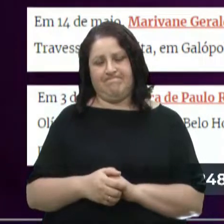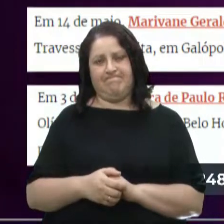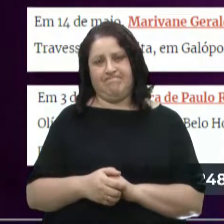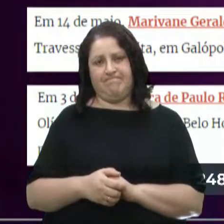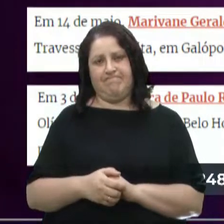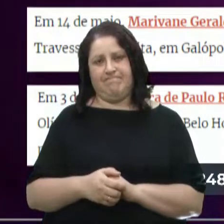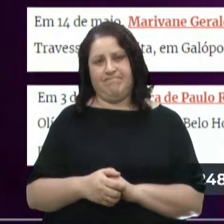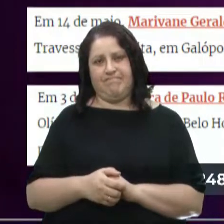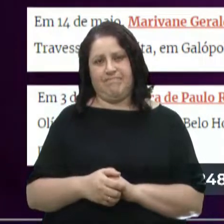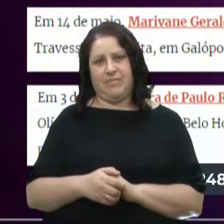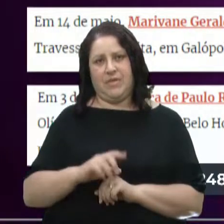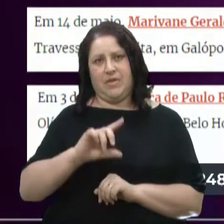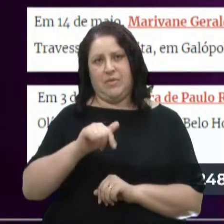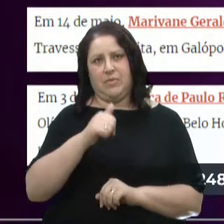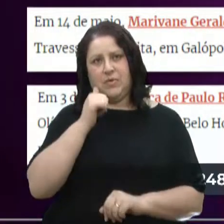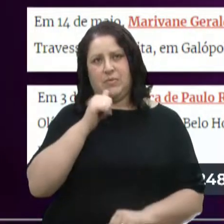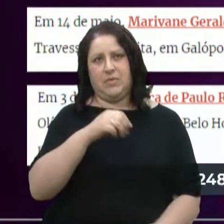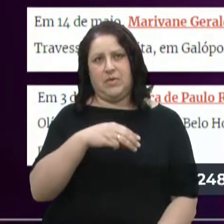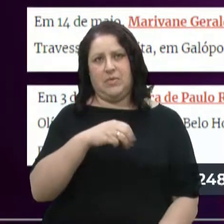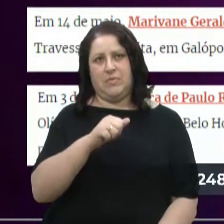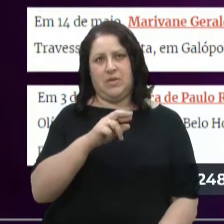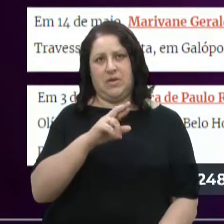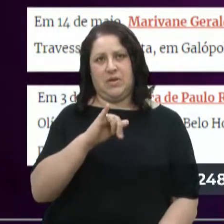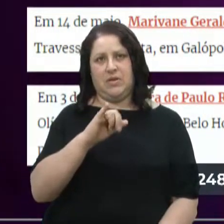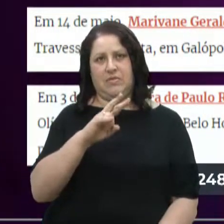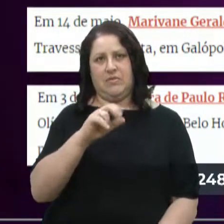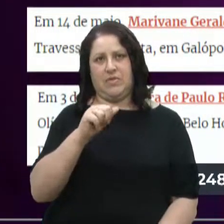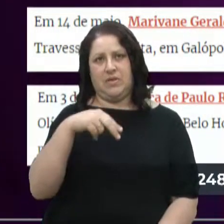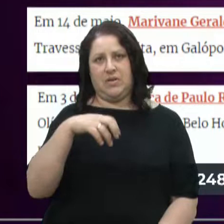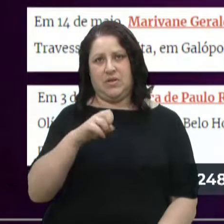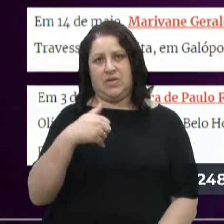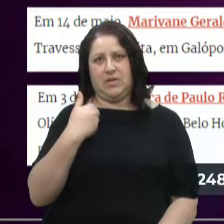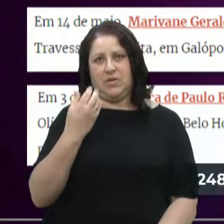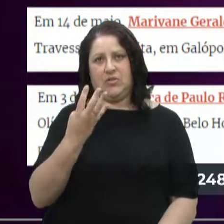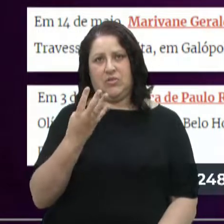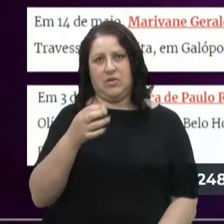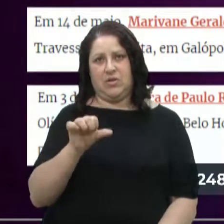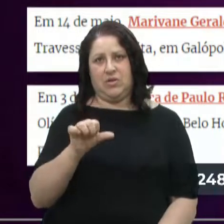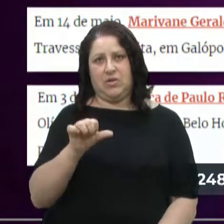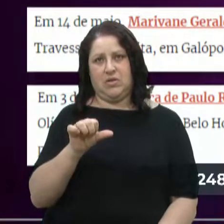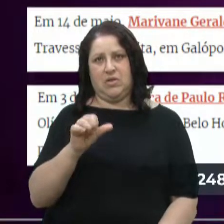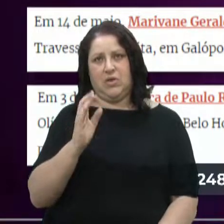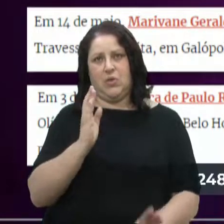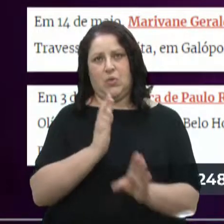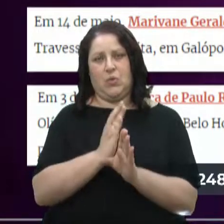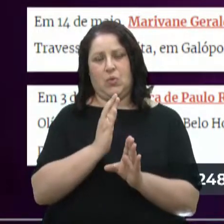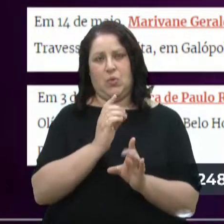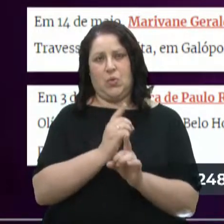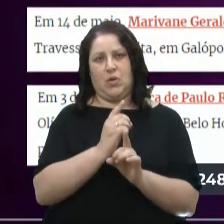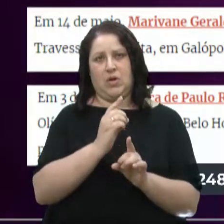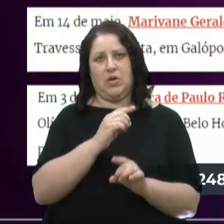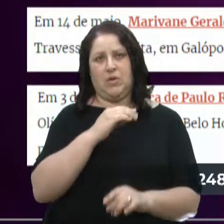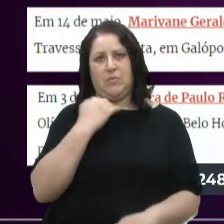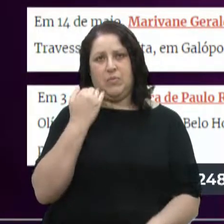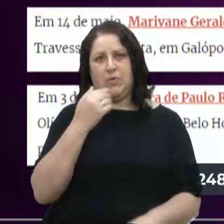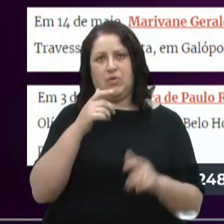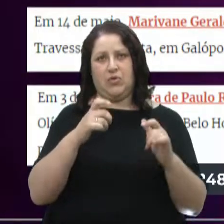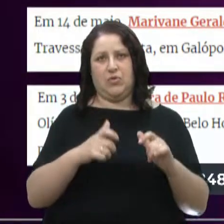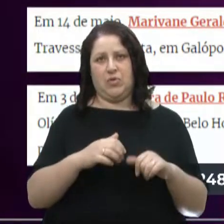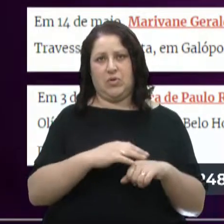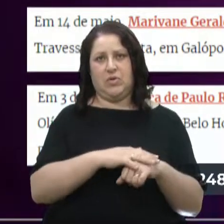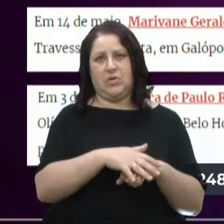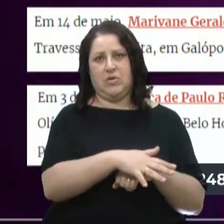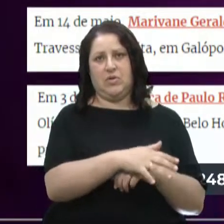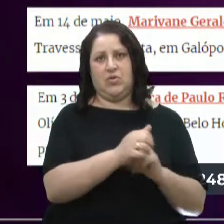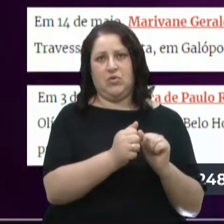Marivane Geraldina Cavalheiro de Oliveira, de 49 anos, encontrada morta lá em Galópolis, junto